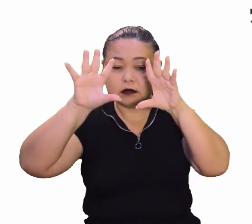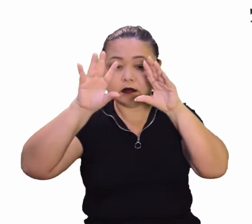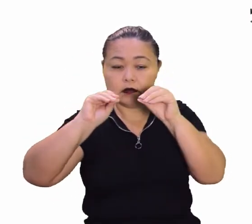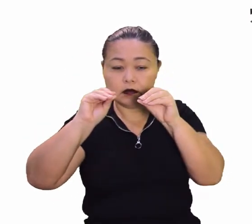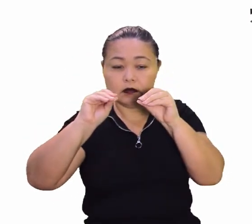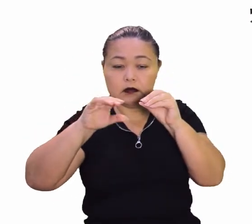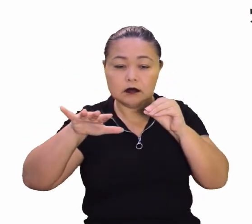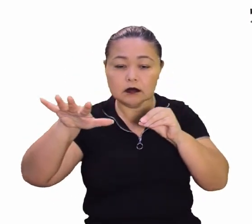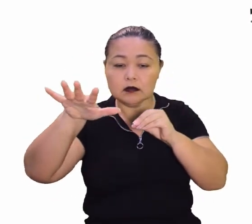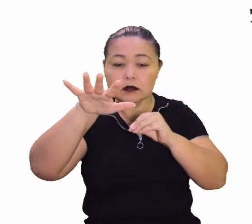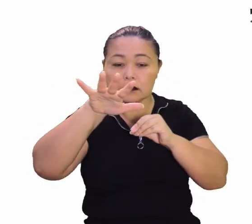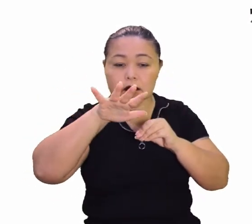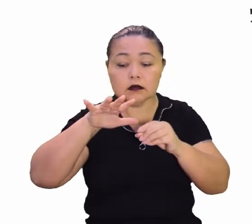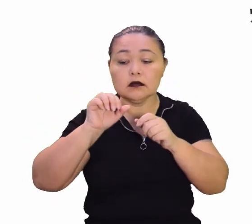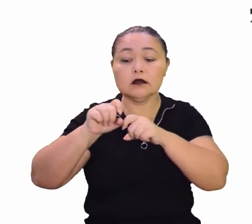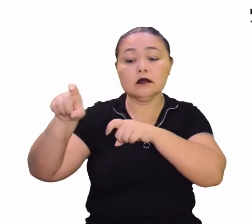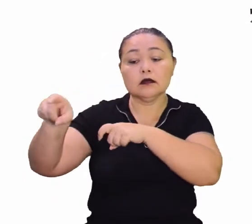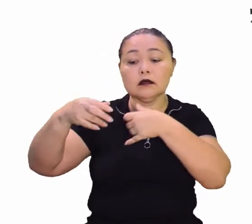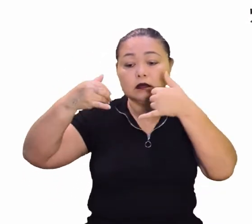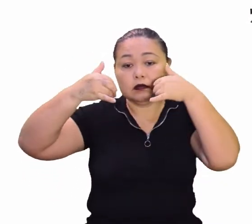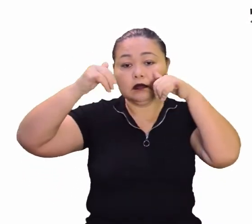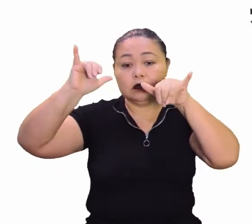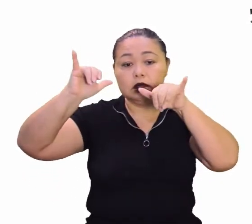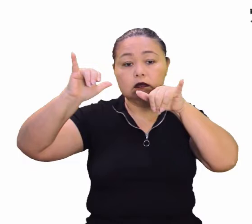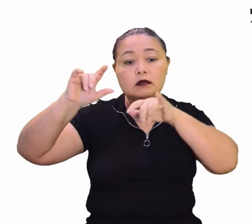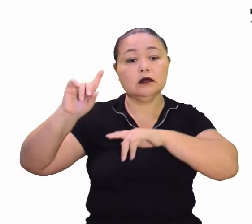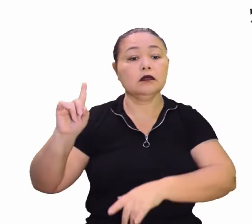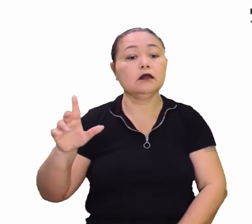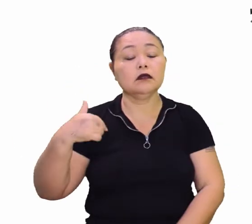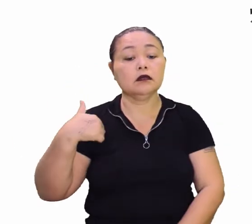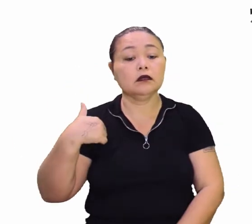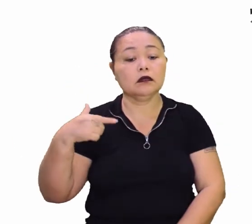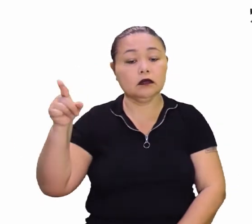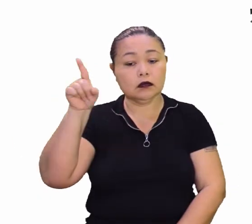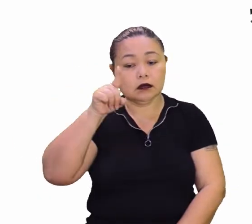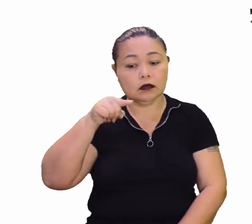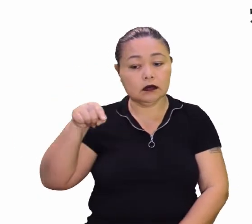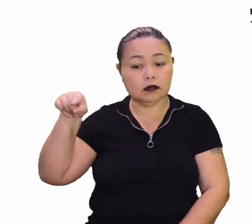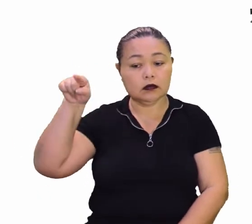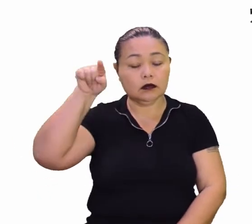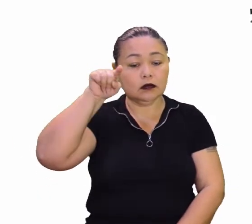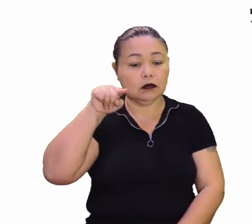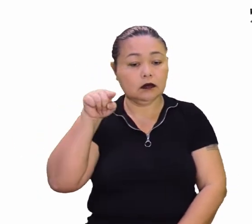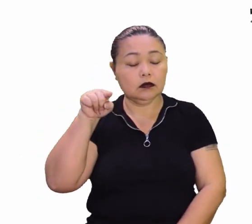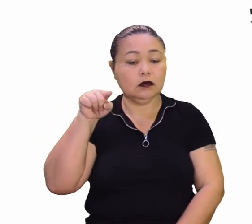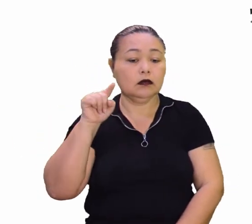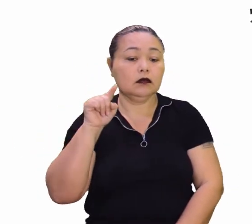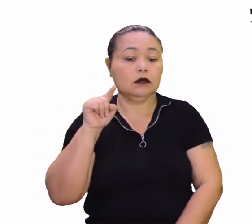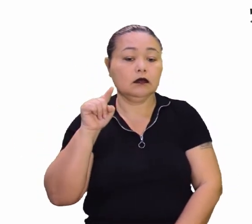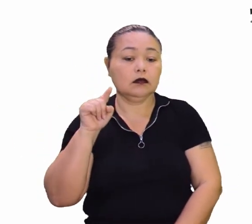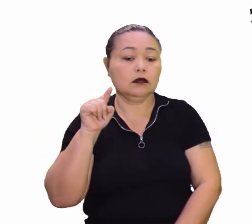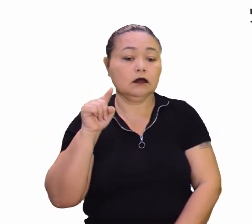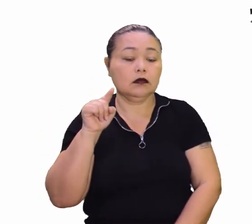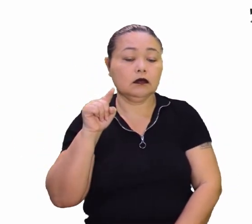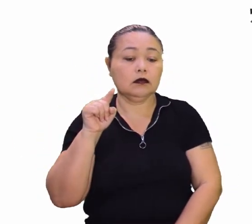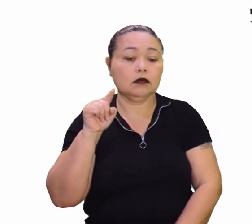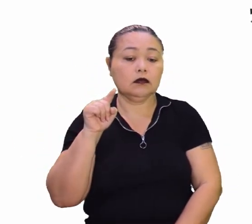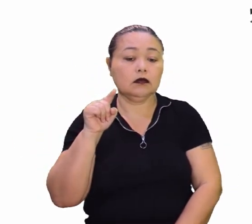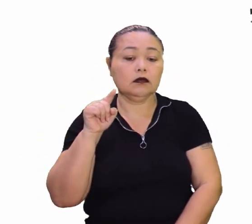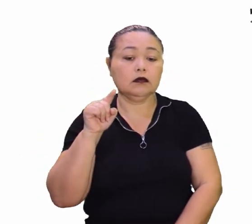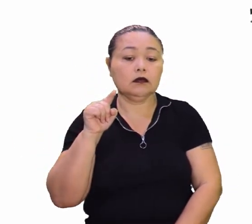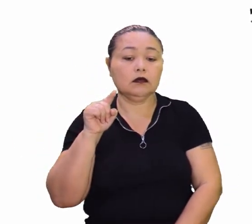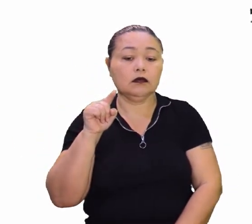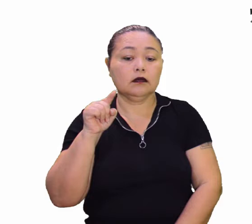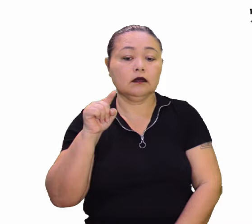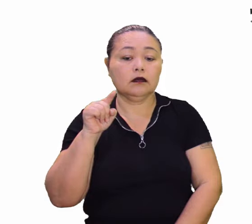regiões da agropecuária. O círculo que está... Não é um círculo, né, Rogério?